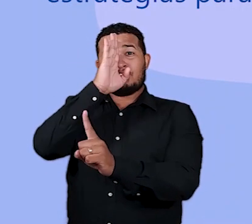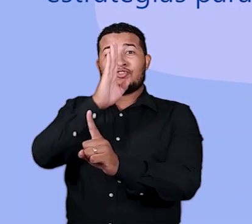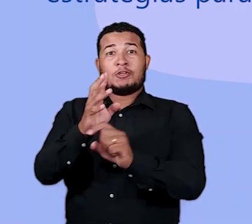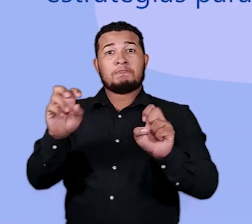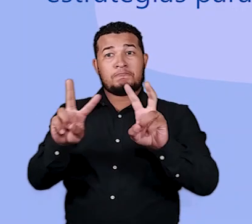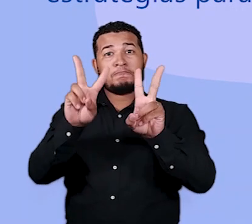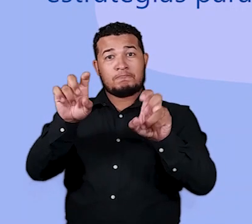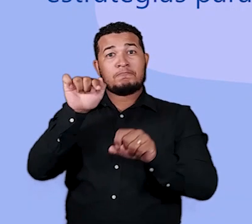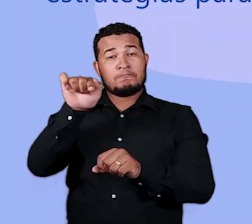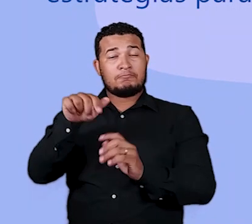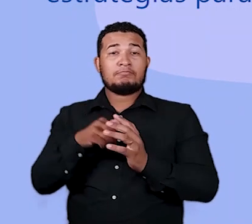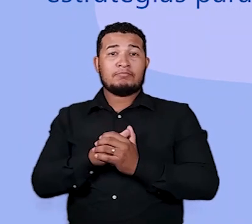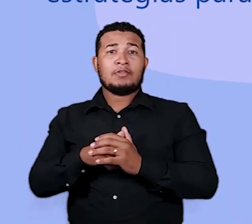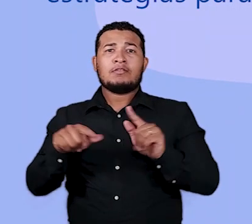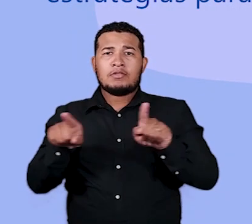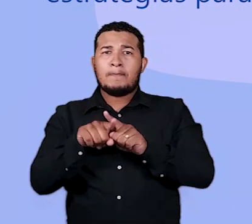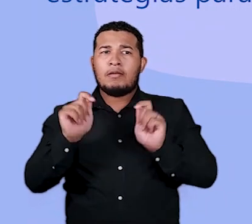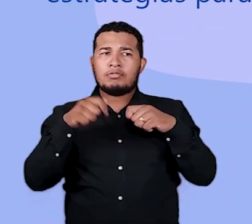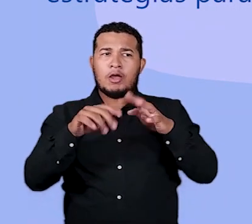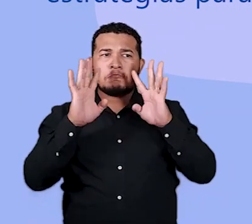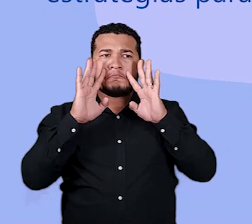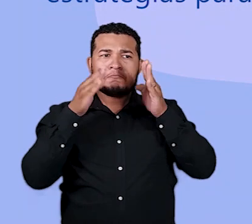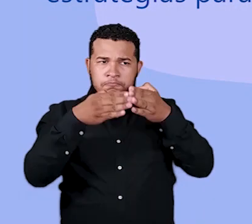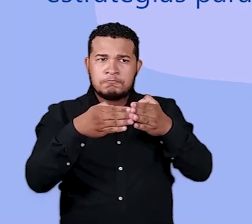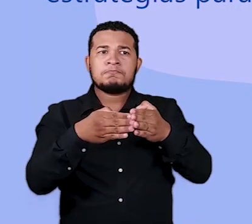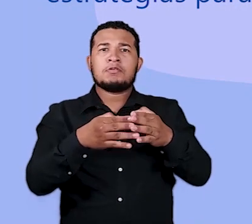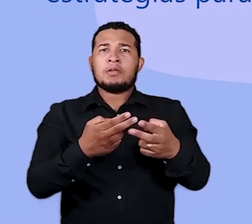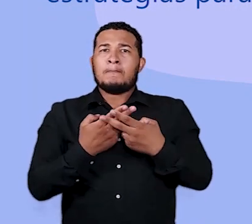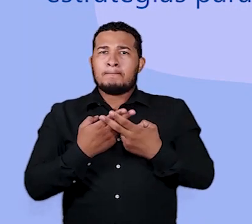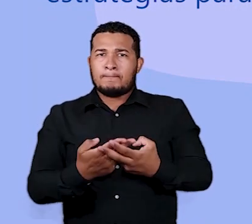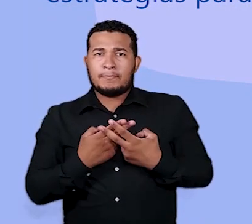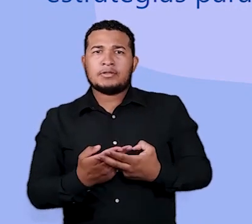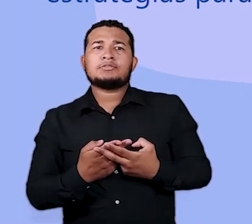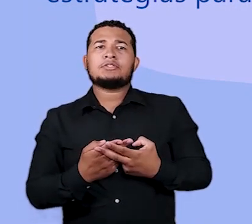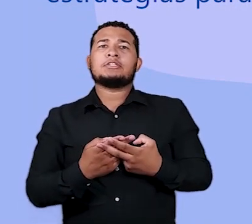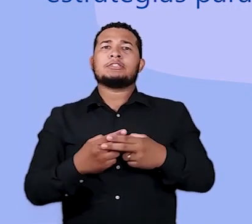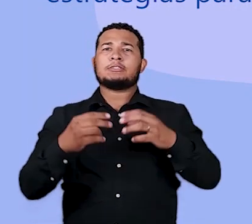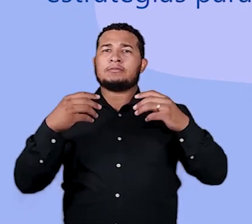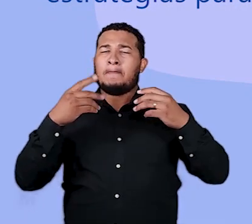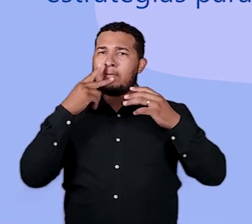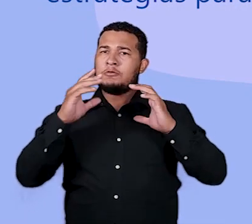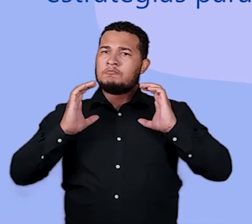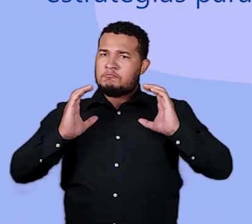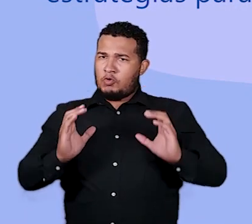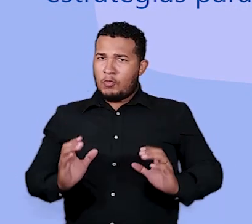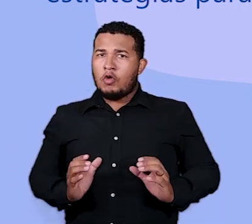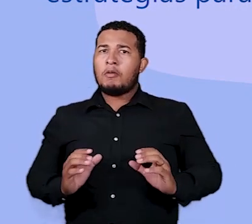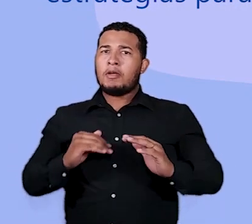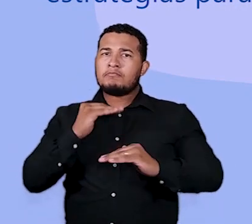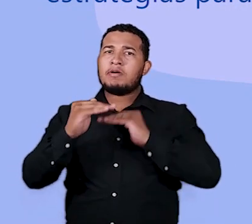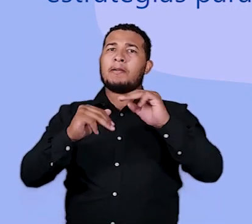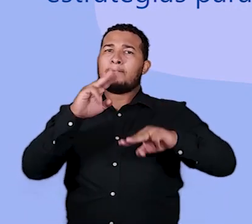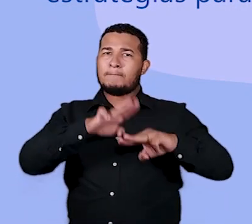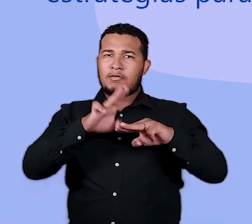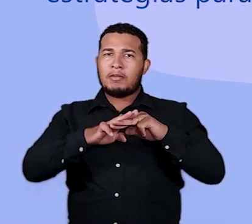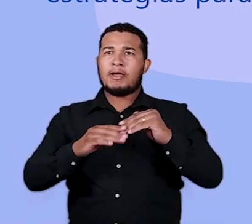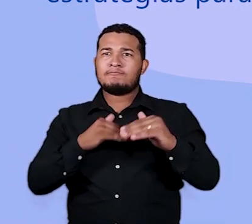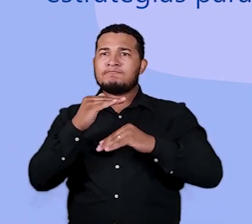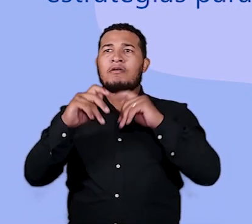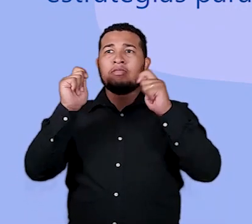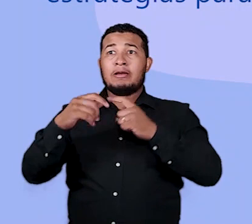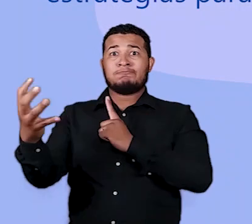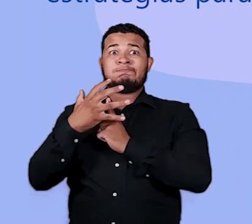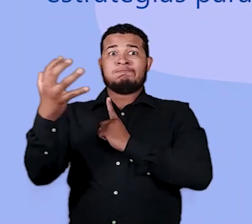situações difíceis, respeito às regras, entre outros, faz com que o aluno pense acerca da sua próxima jogada, ou seja, a